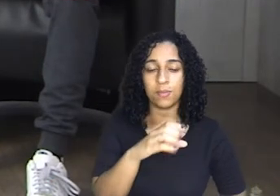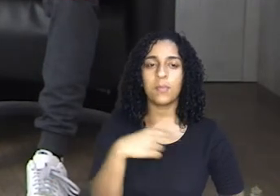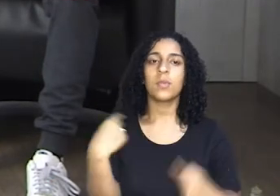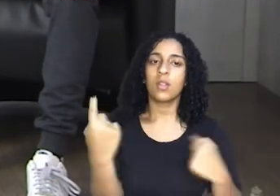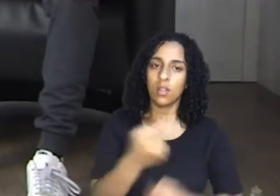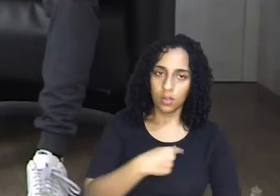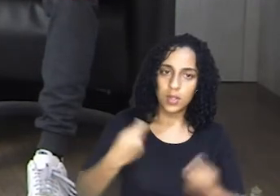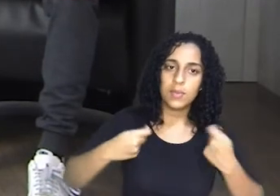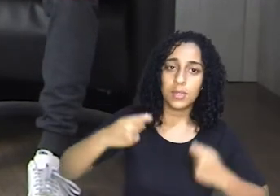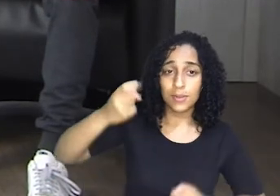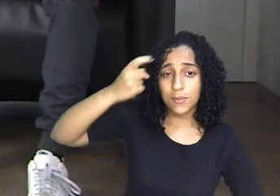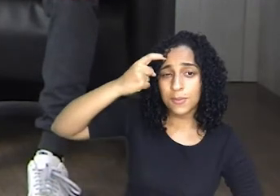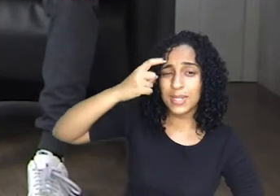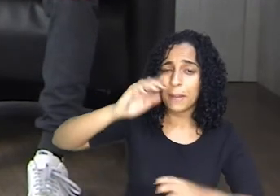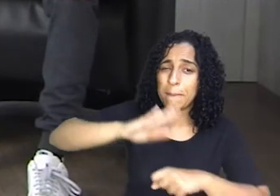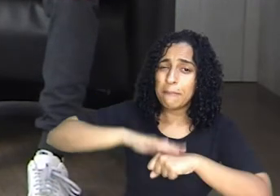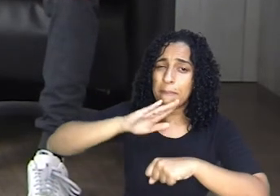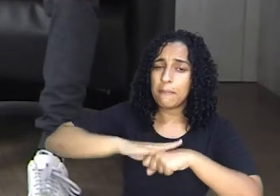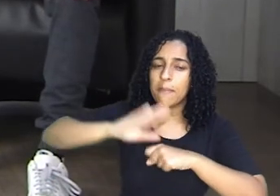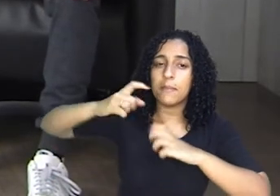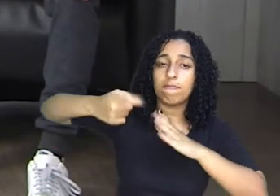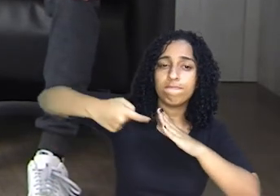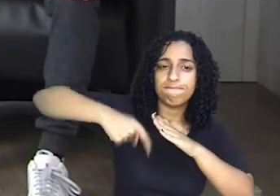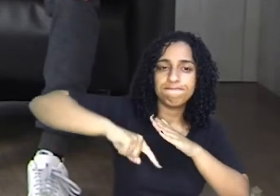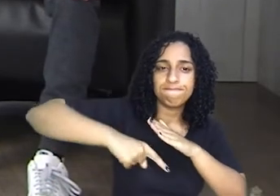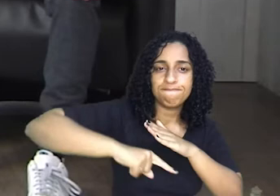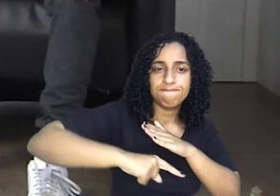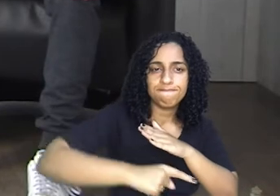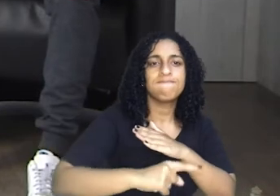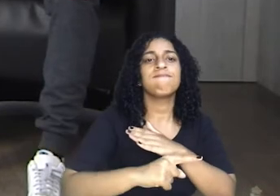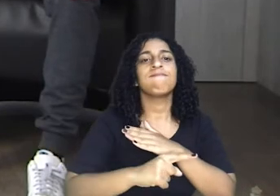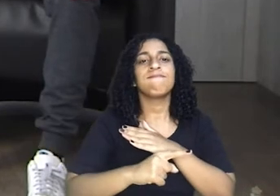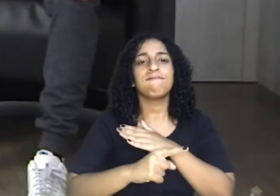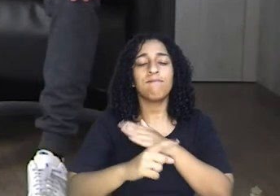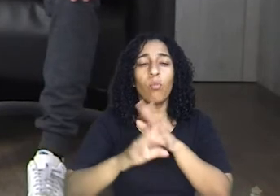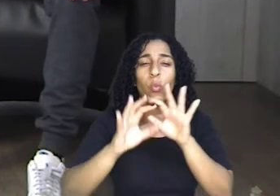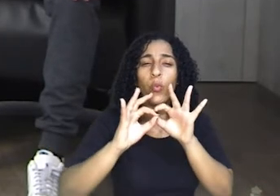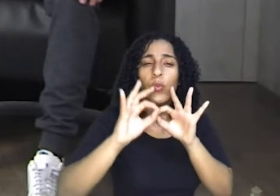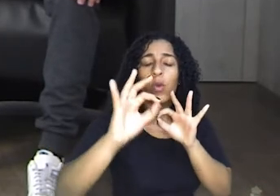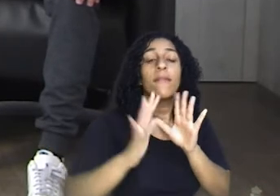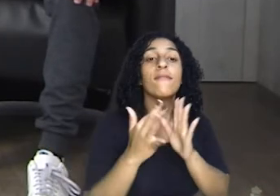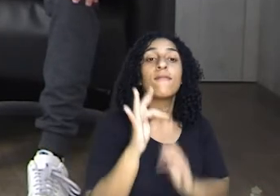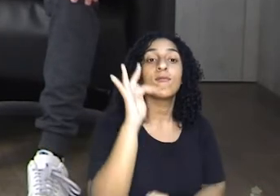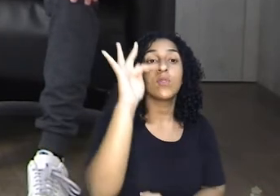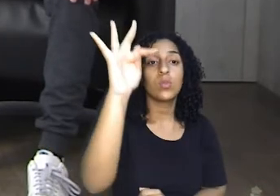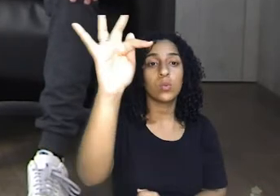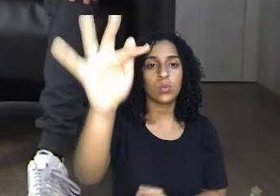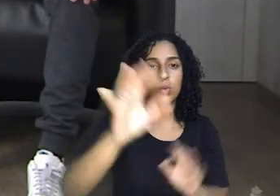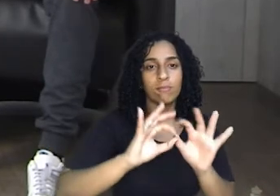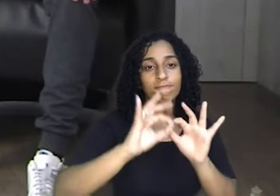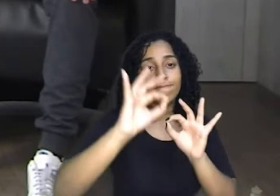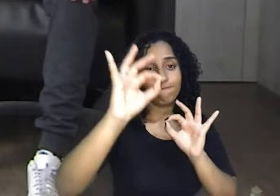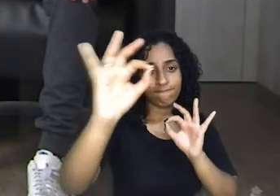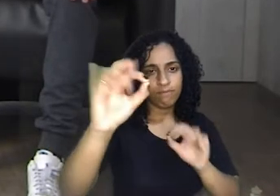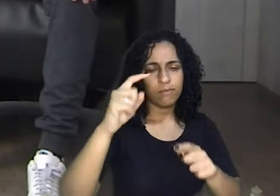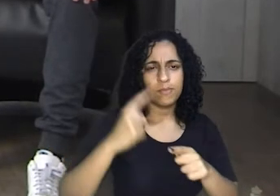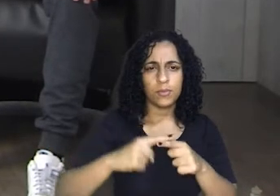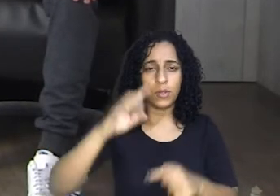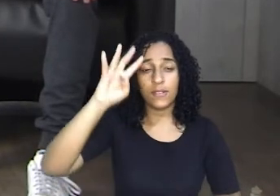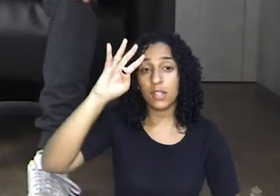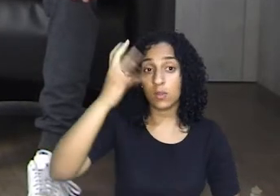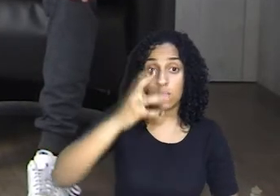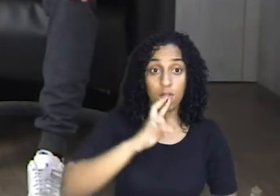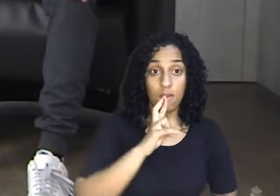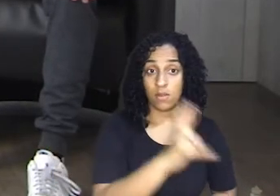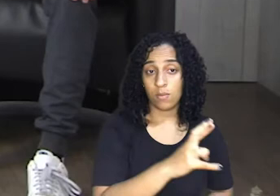precisa pensar um pouquinho mais profundamente e nem pensar a longo prazo porque essa resolução ao